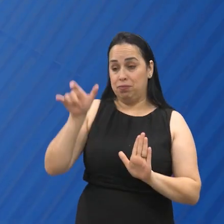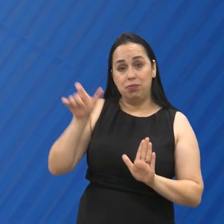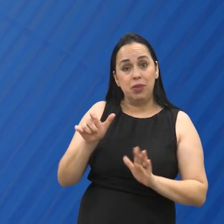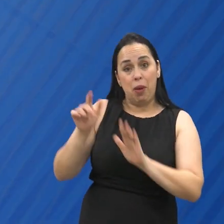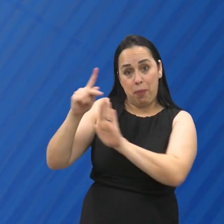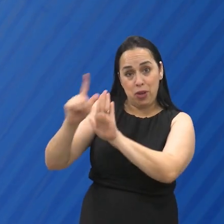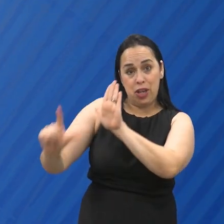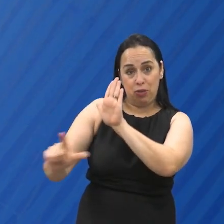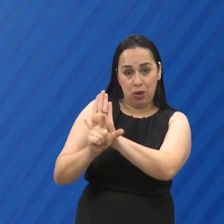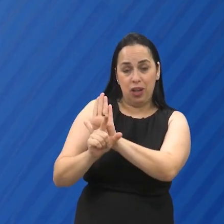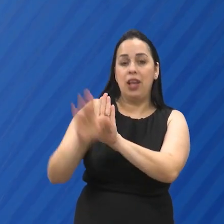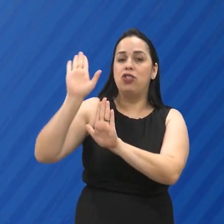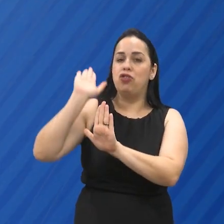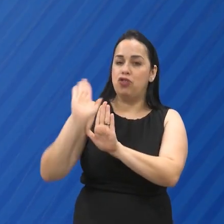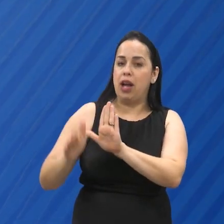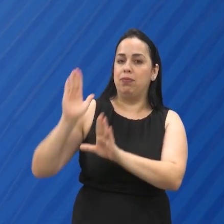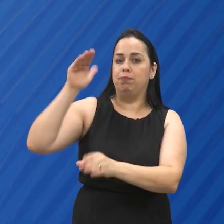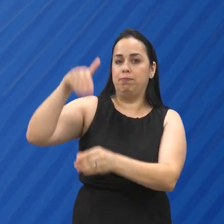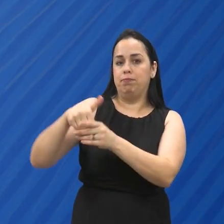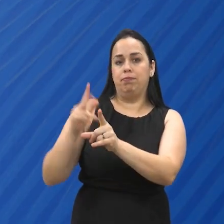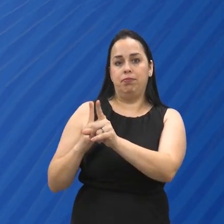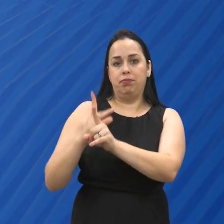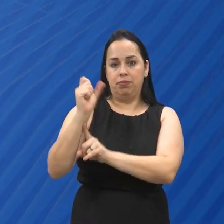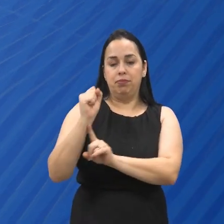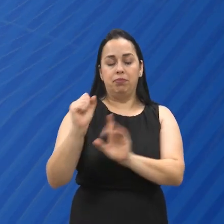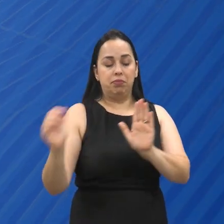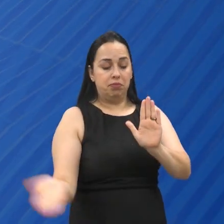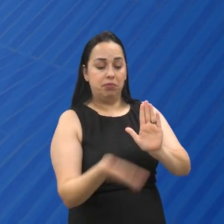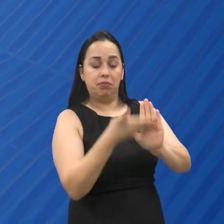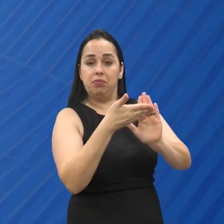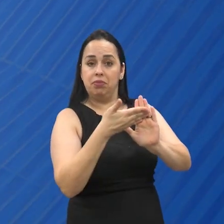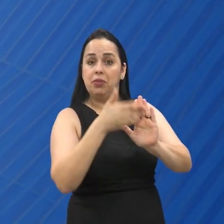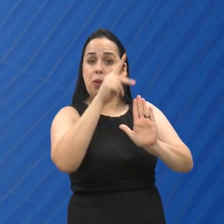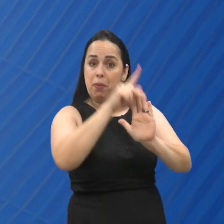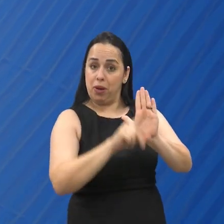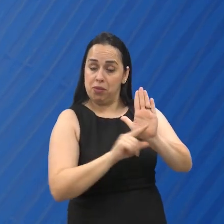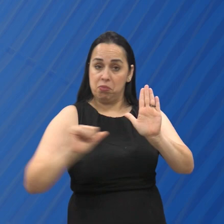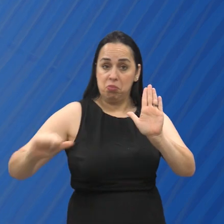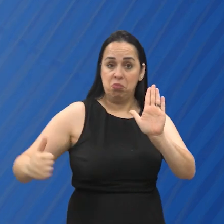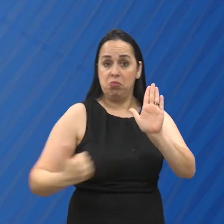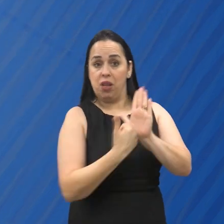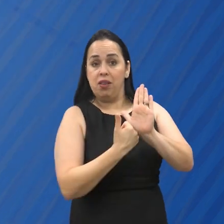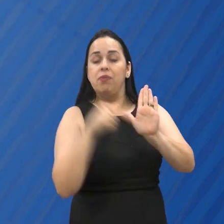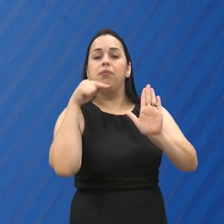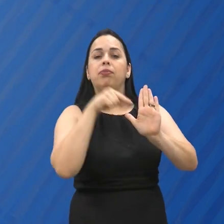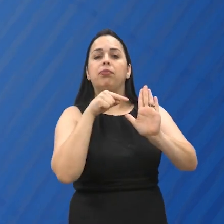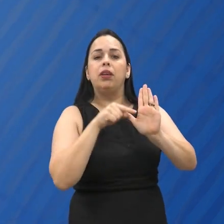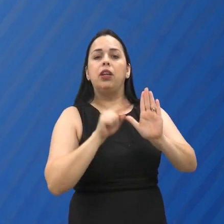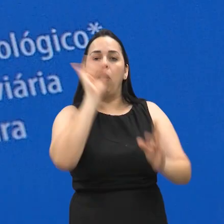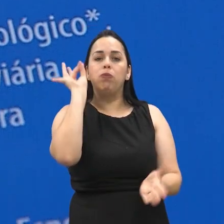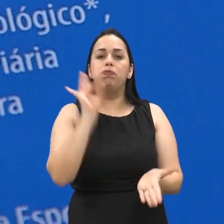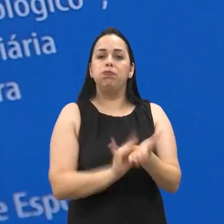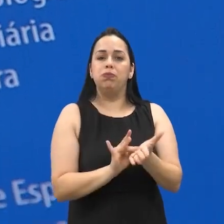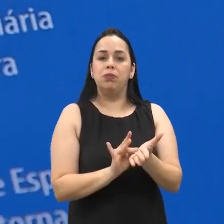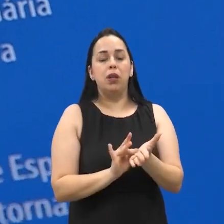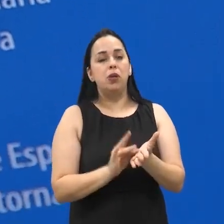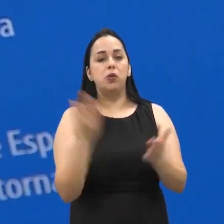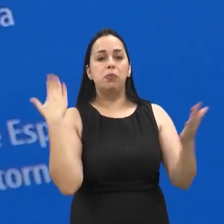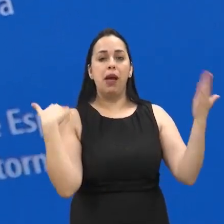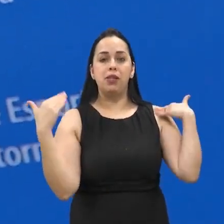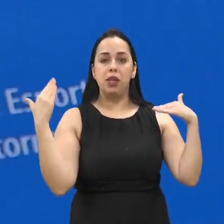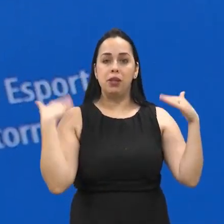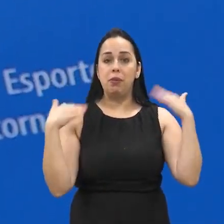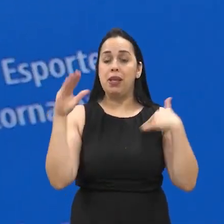um projeto aprovado na Câmara reconheceu a iniciativa como uma atividade oficial do município. Os